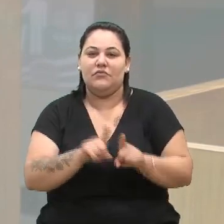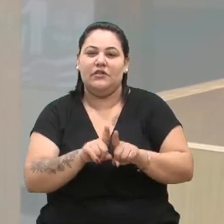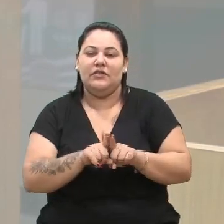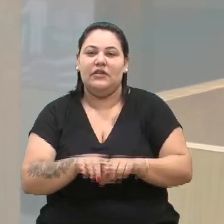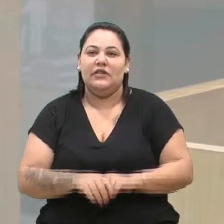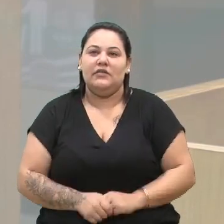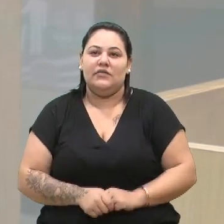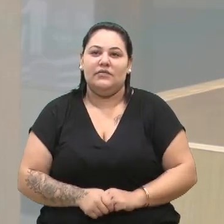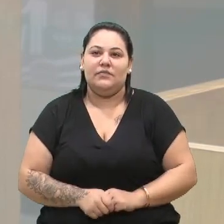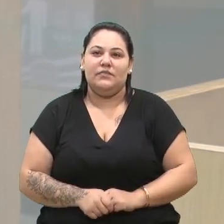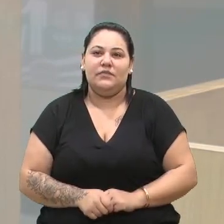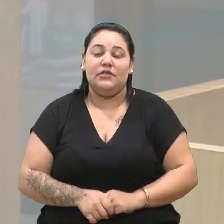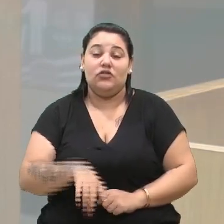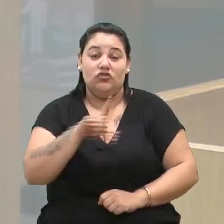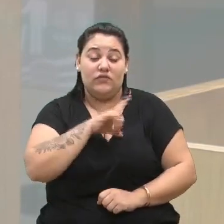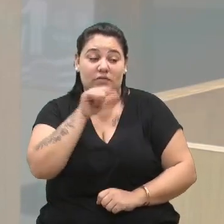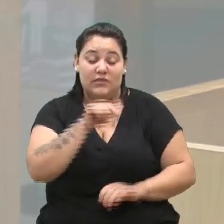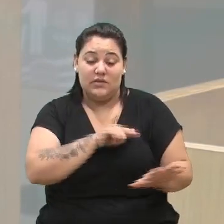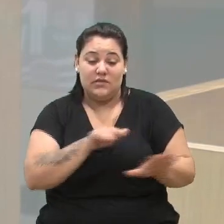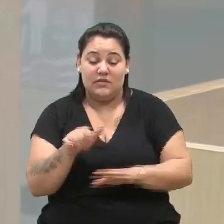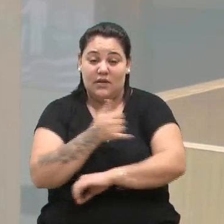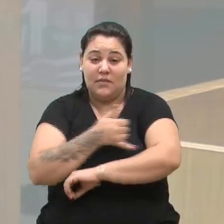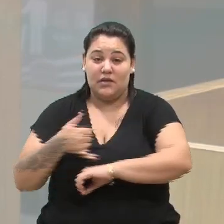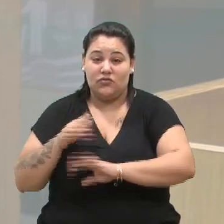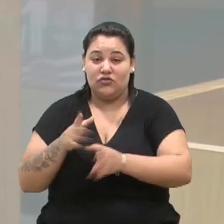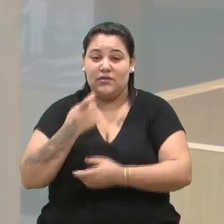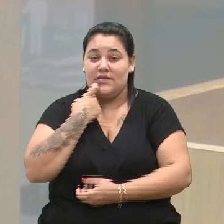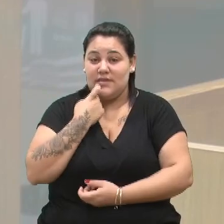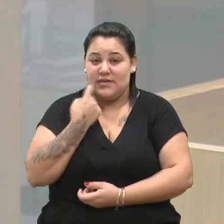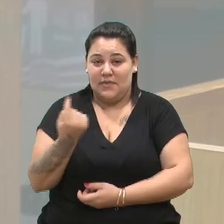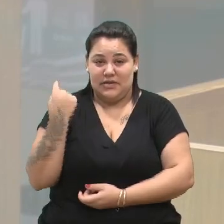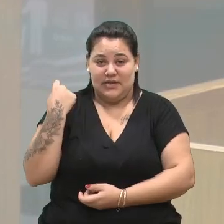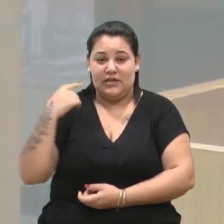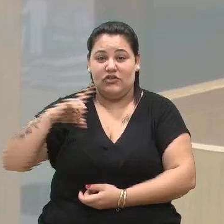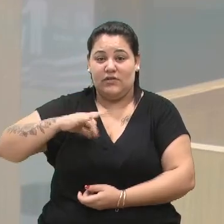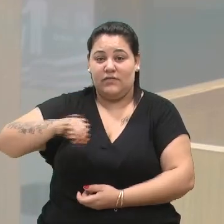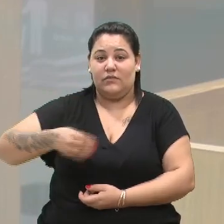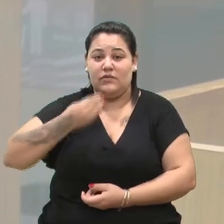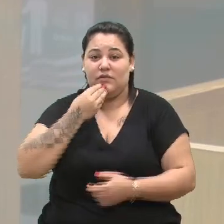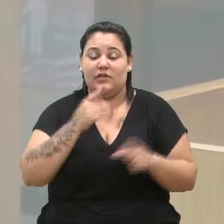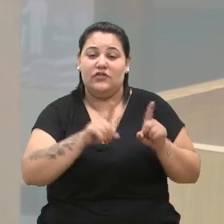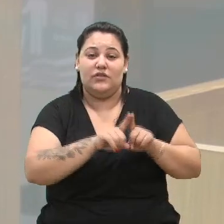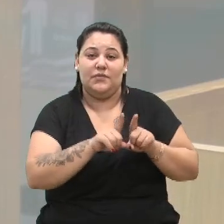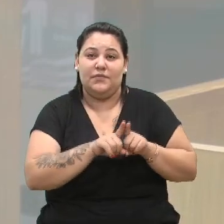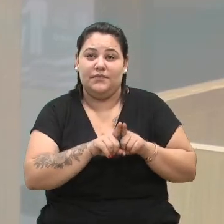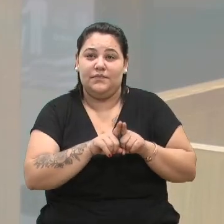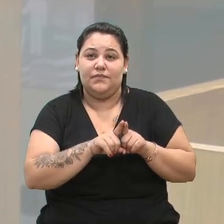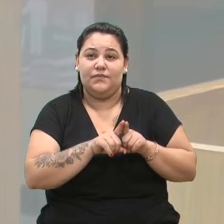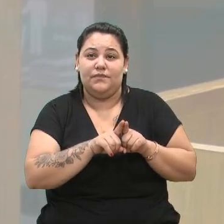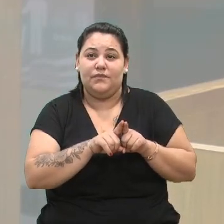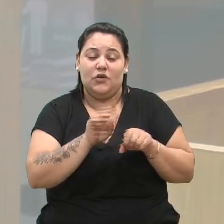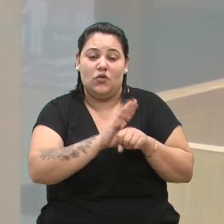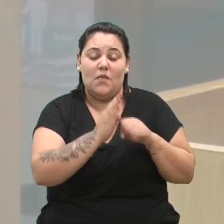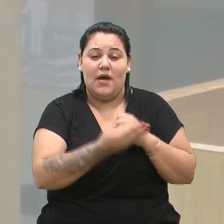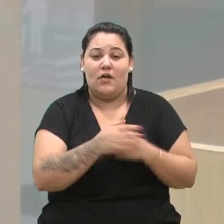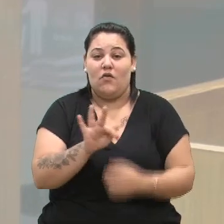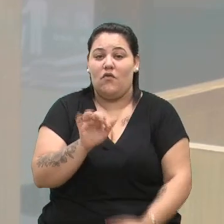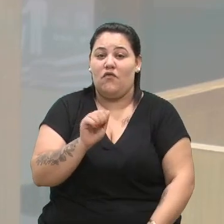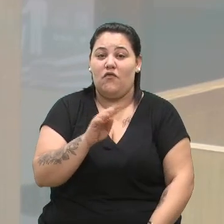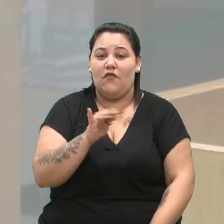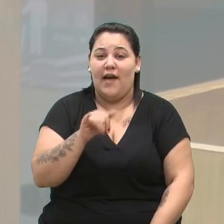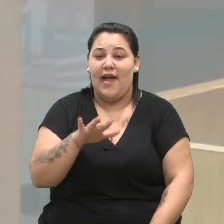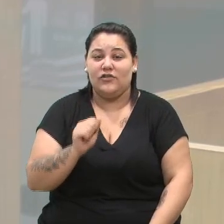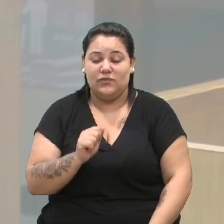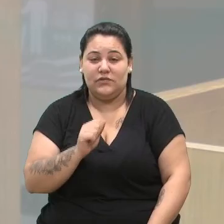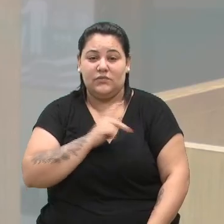agora, nessa semana que passou, na sexta-feira agora, tivemos a oportunidade de estar ali no bairro Fátima. O